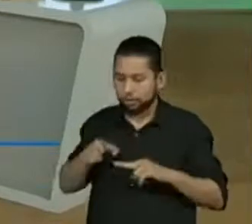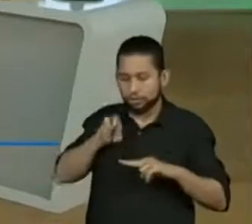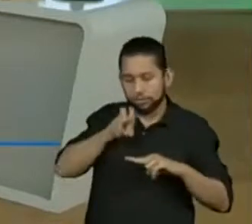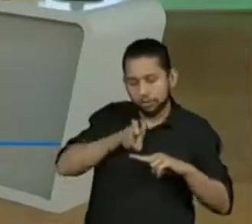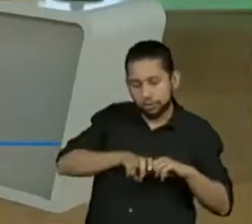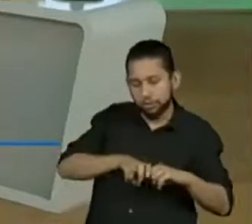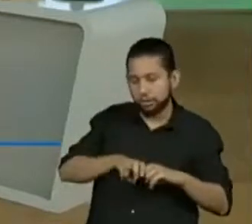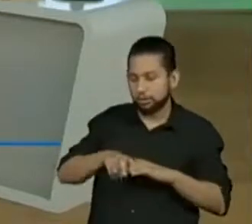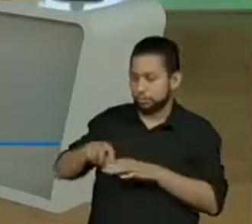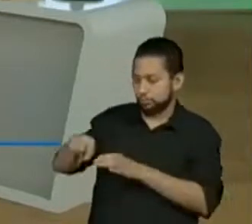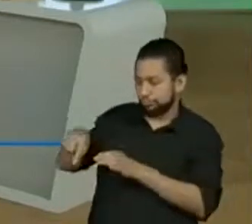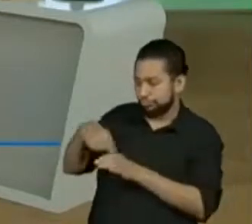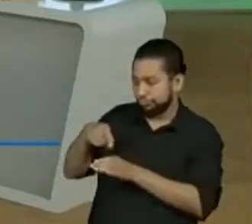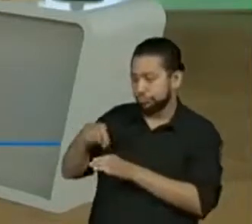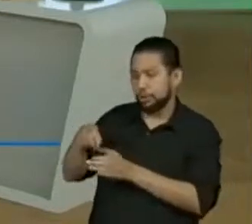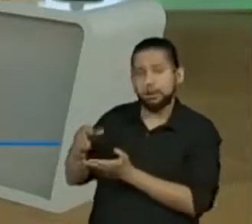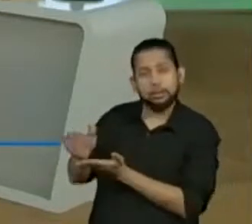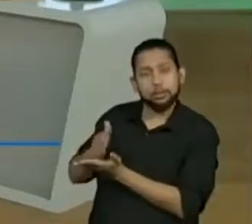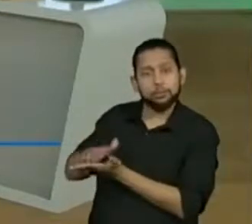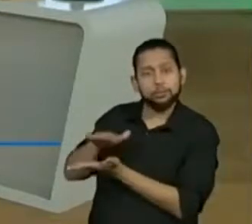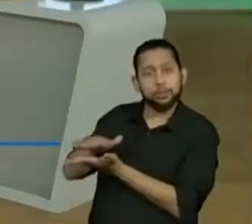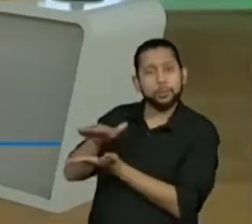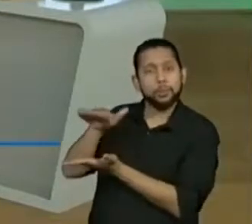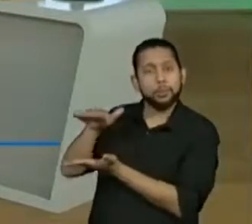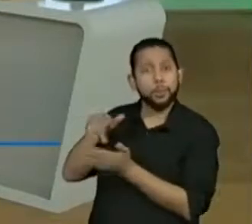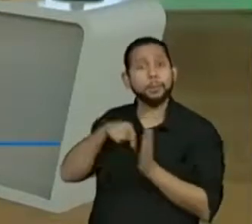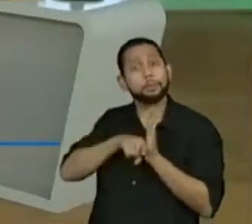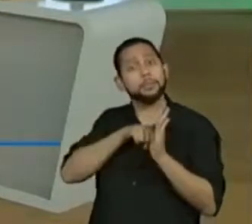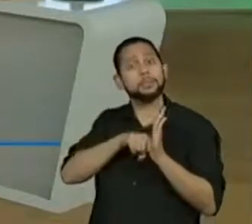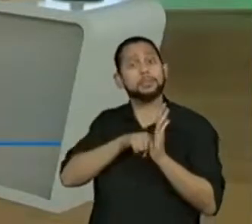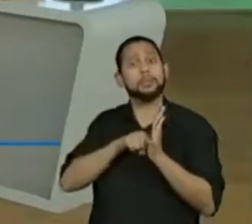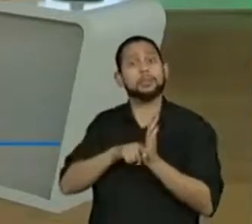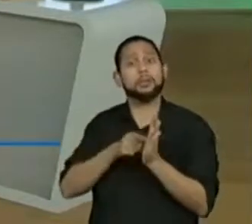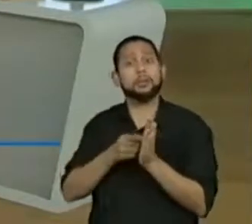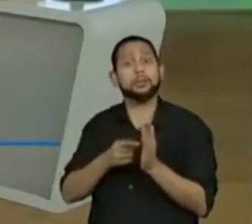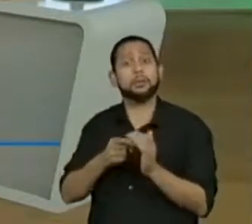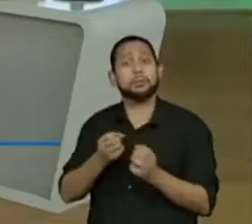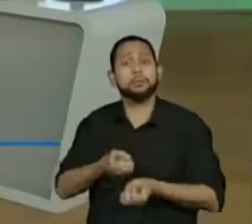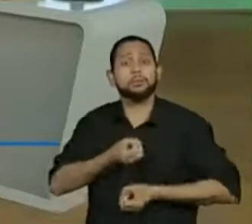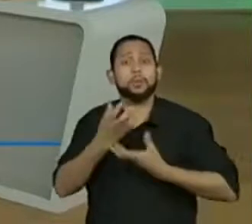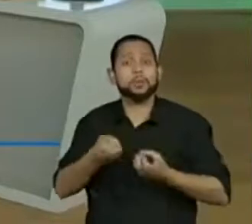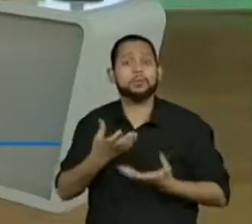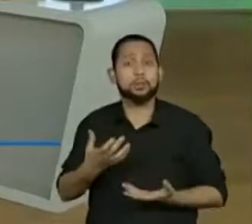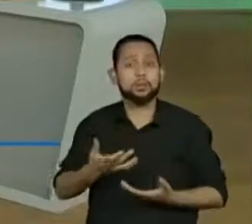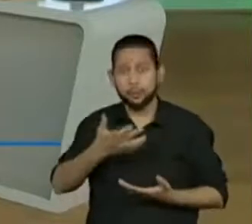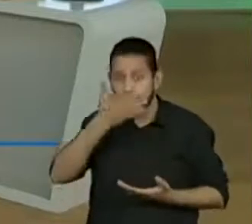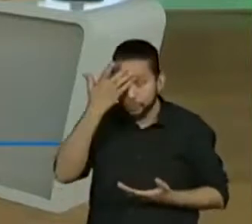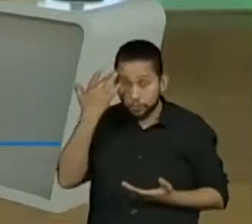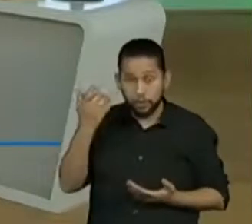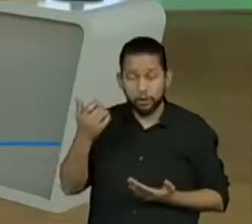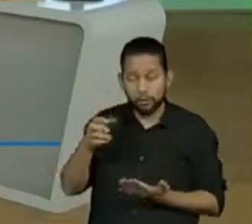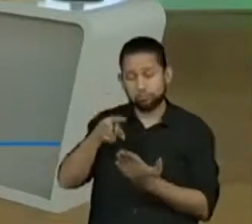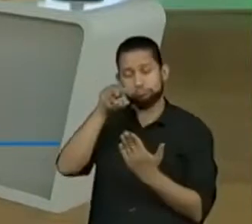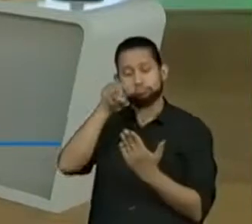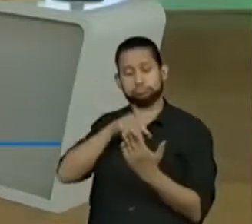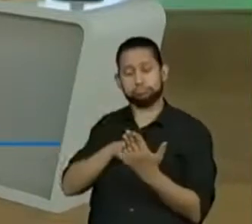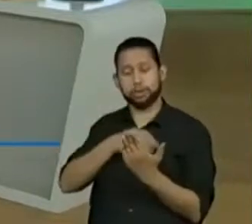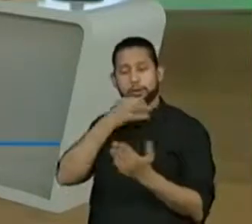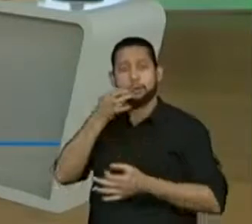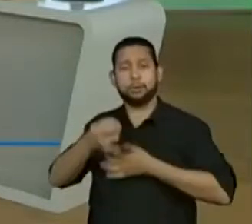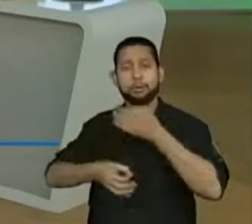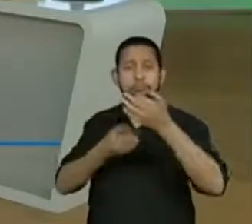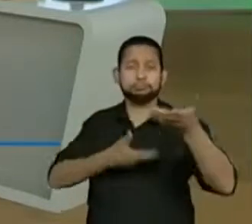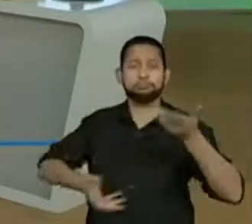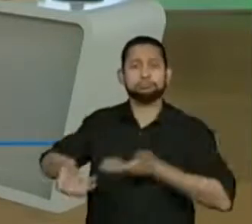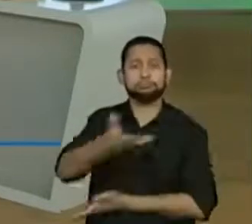importante que se Leia que se busque poemas para os participantes ficarem à vontade com a leitura agora